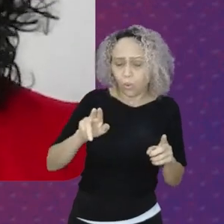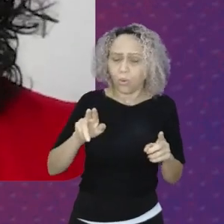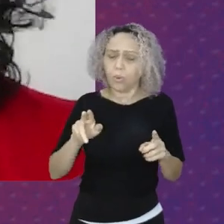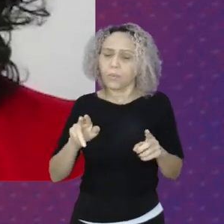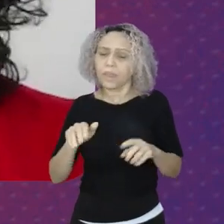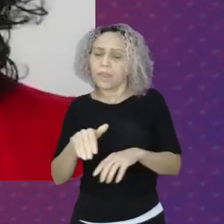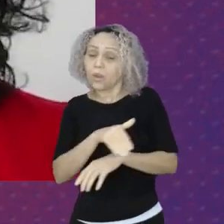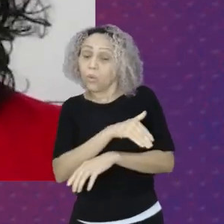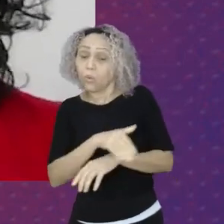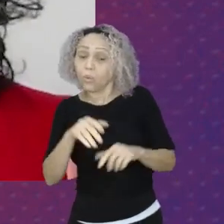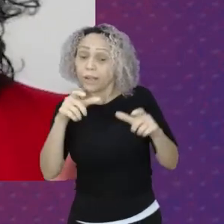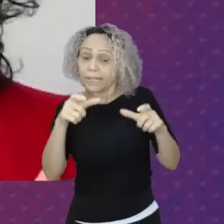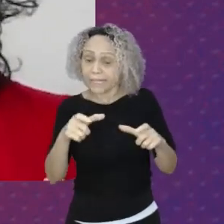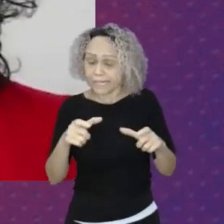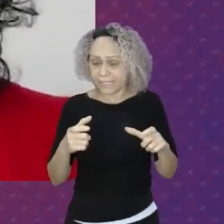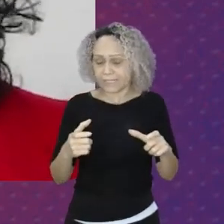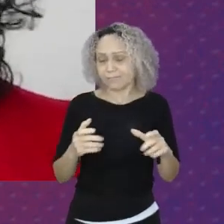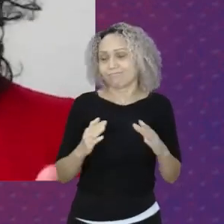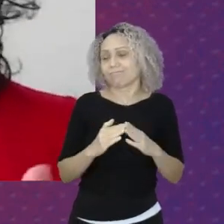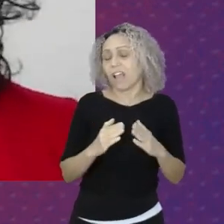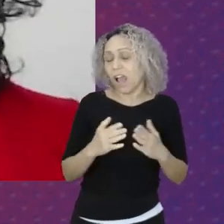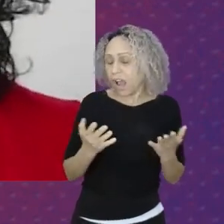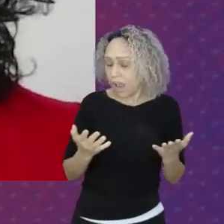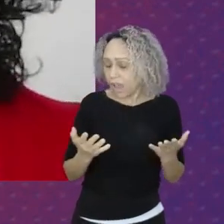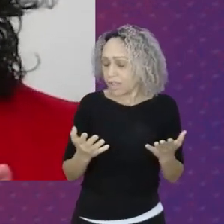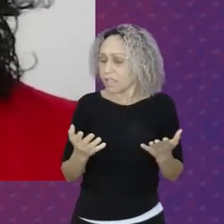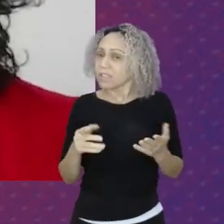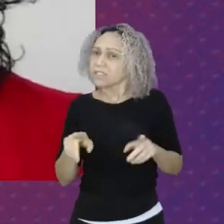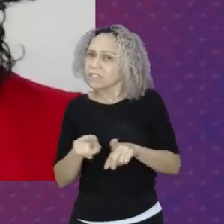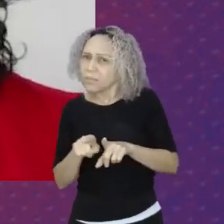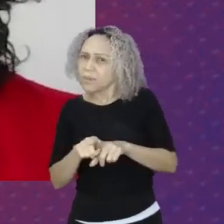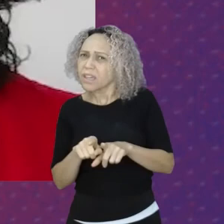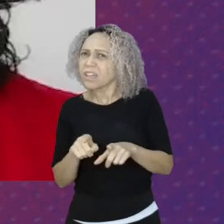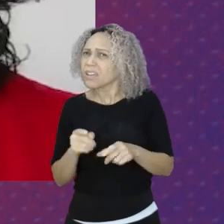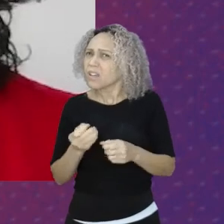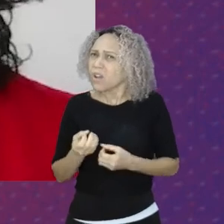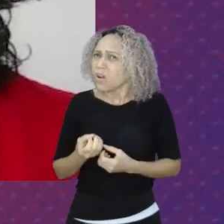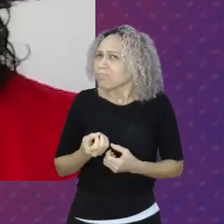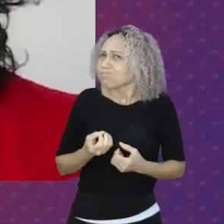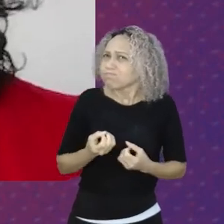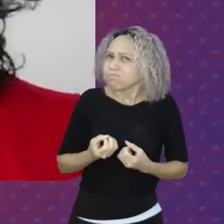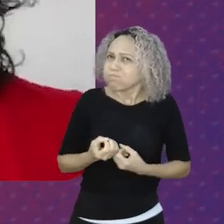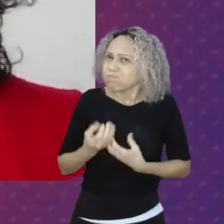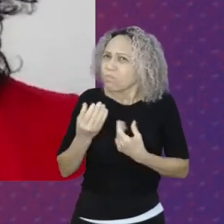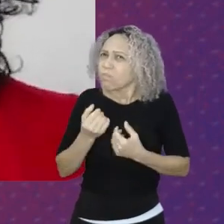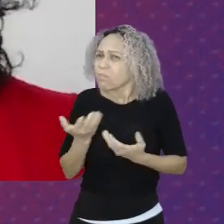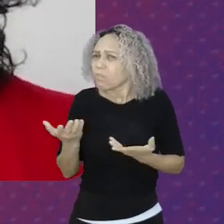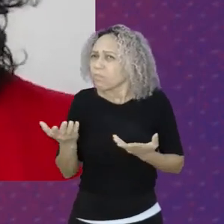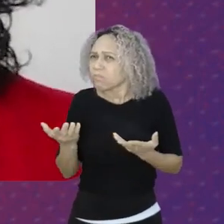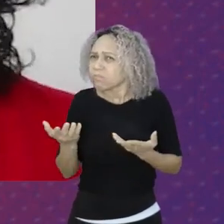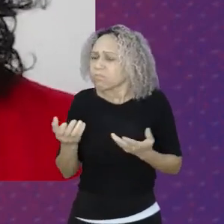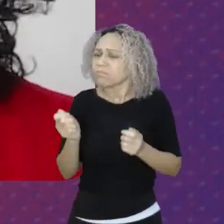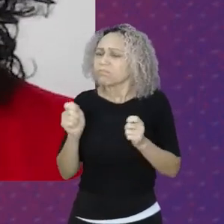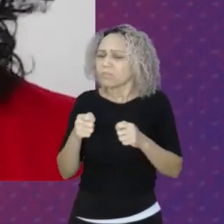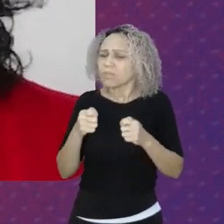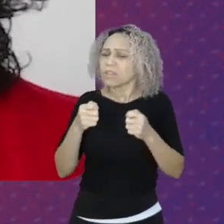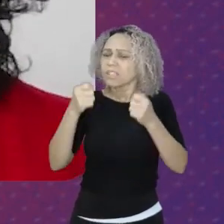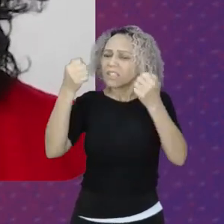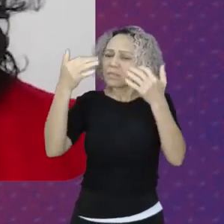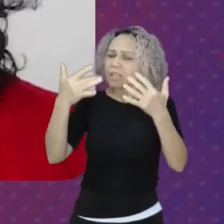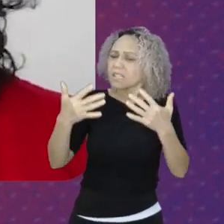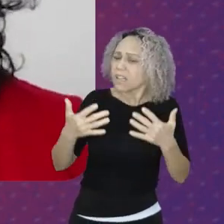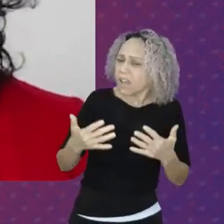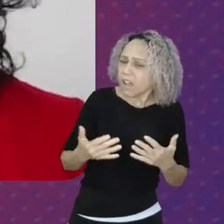da situação e o endereço dessa pessoa, para que então o Conselho Tutelar possa